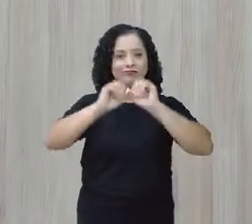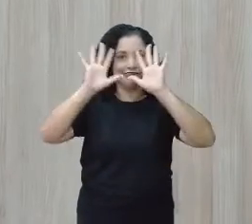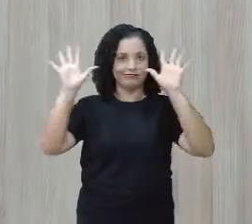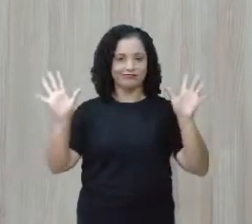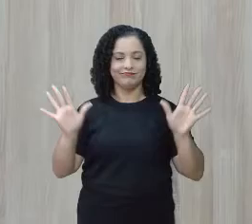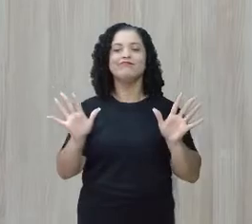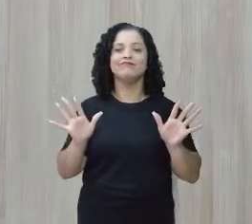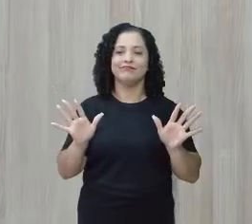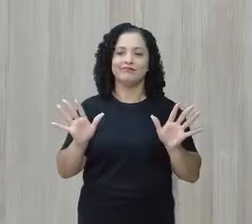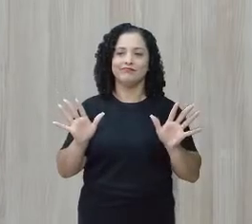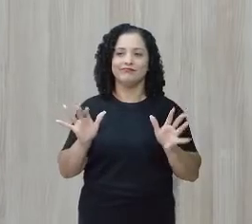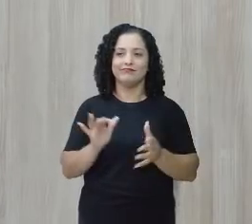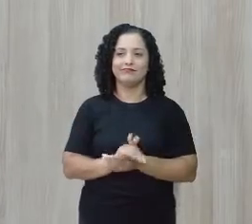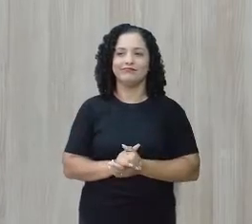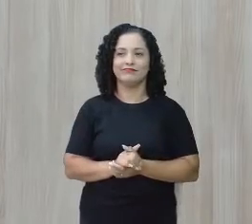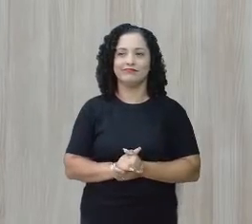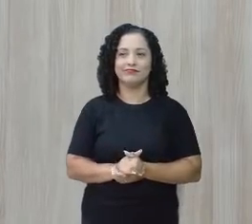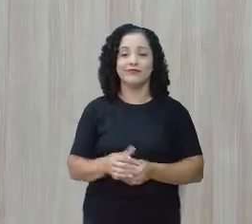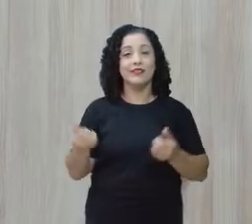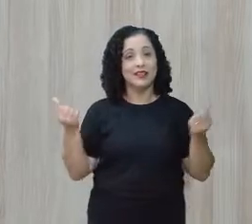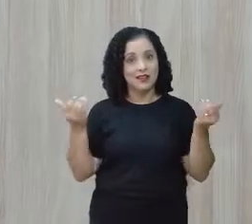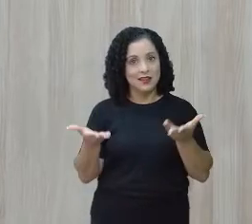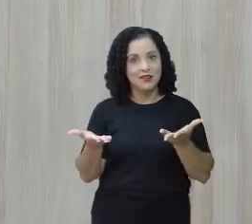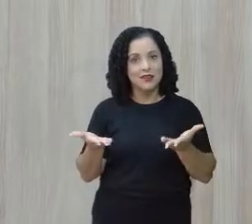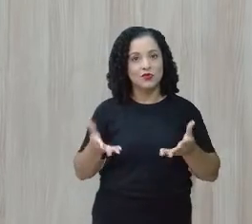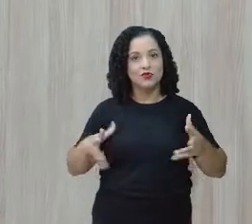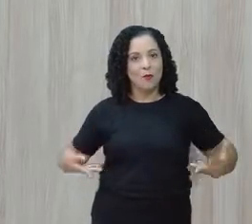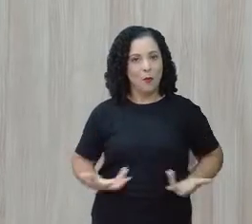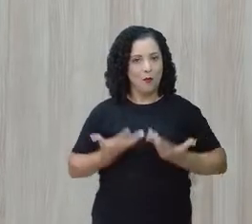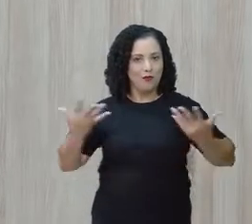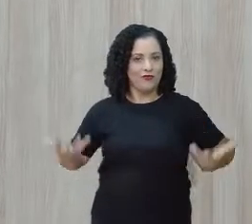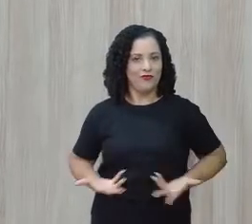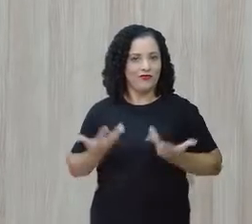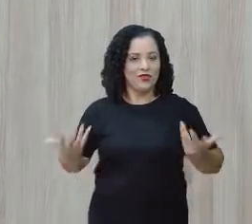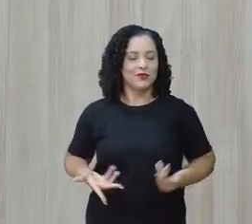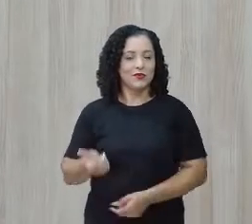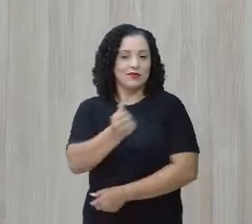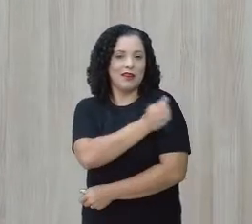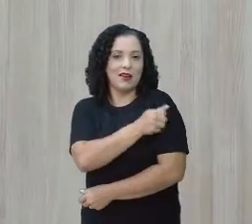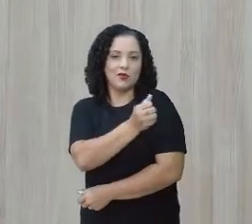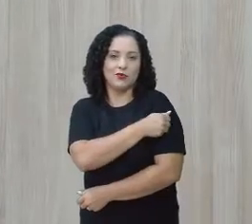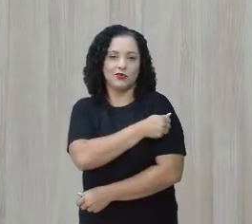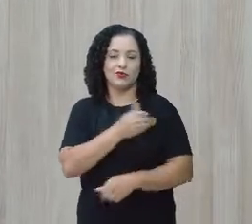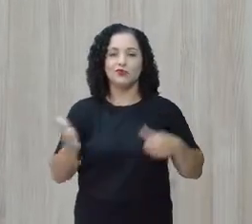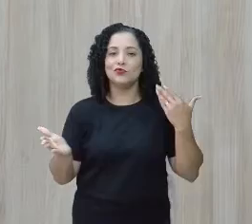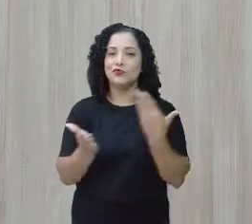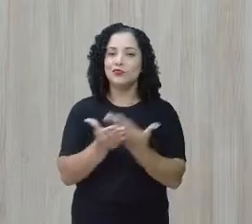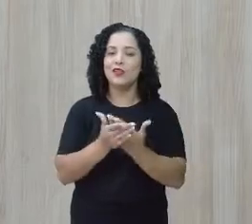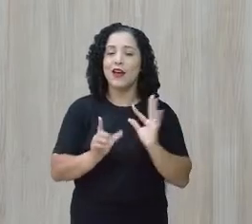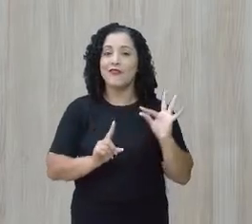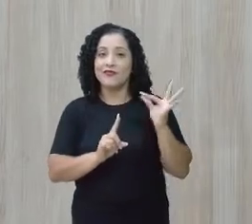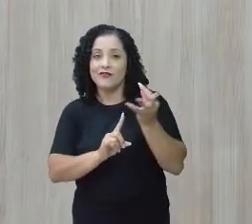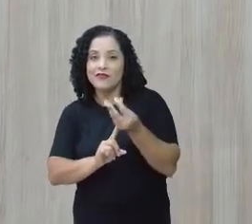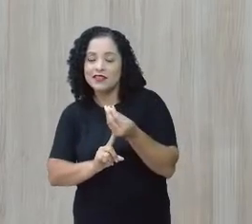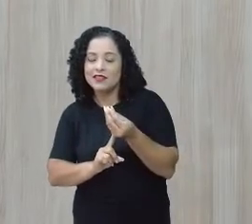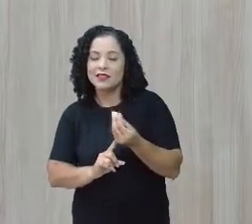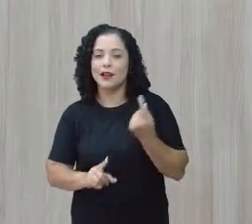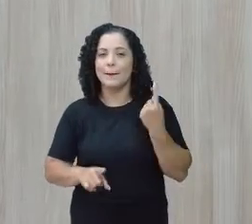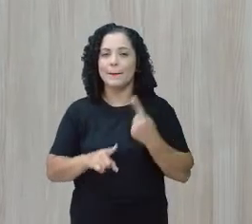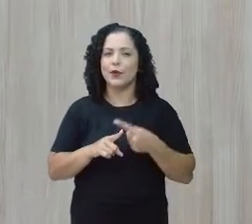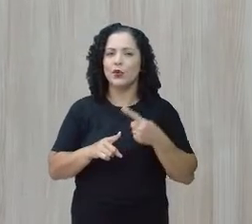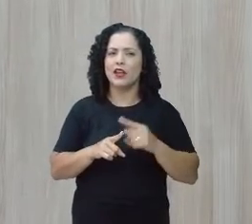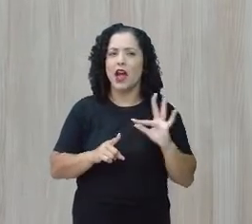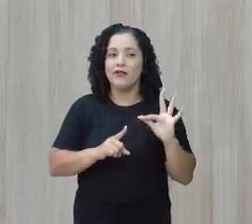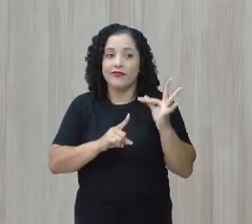essa seja vamos dizer assim, o grande entusiasmo de alguns alunos em relação à física, porque a gente